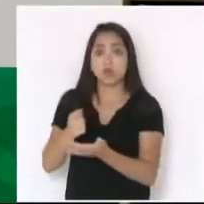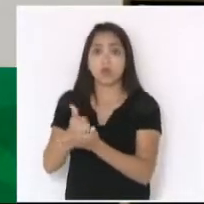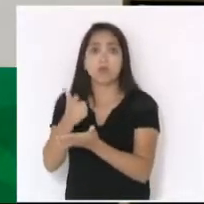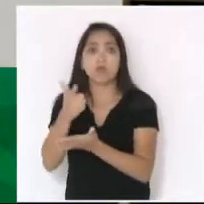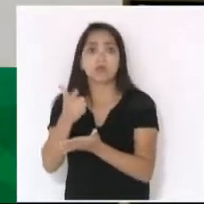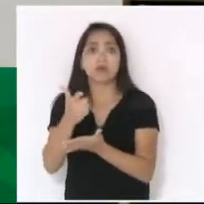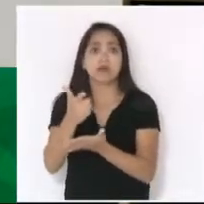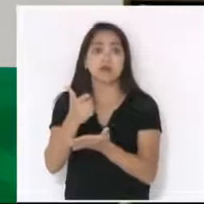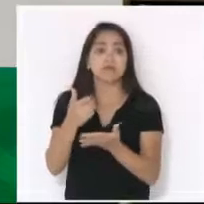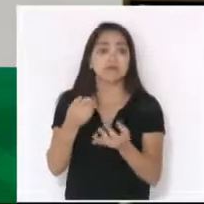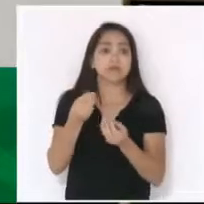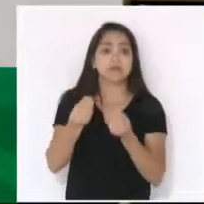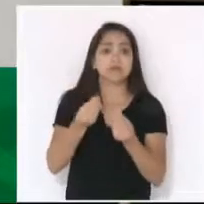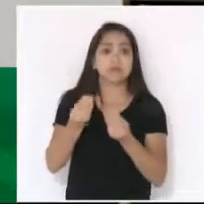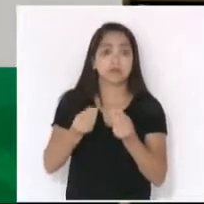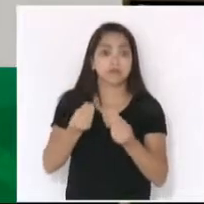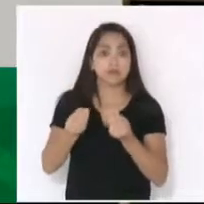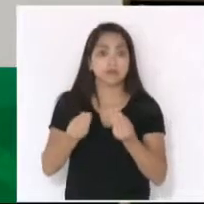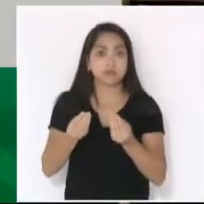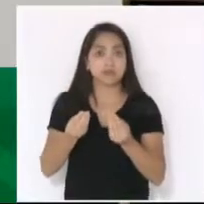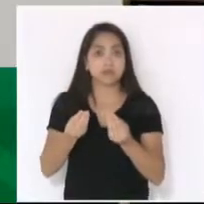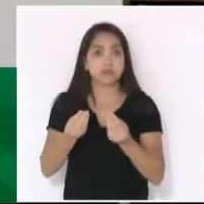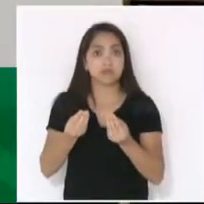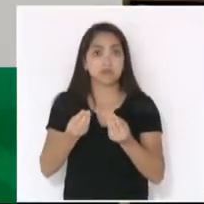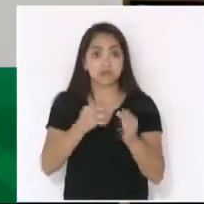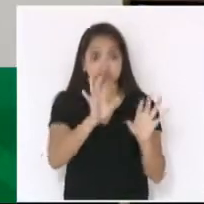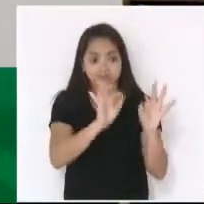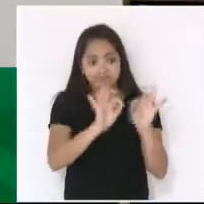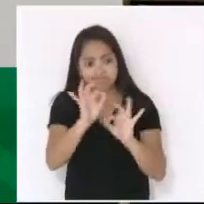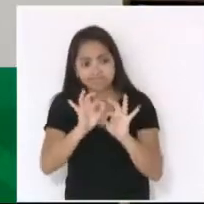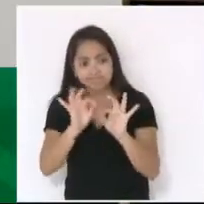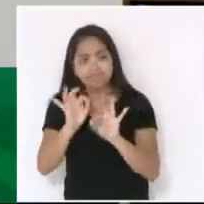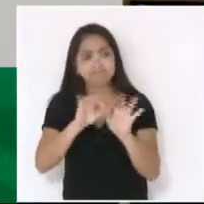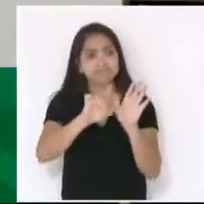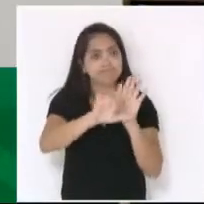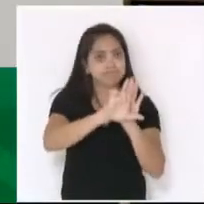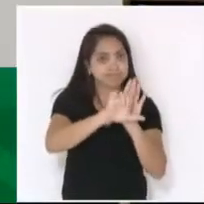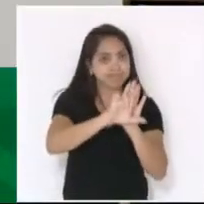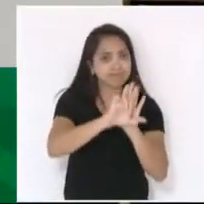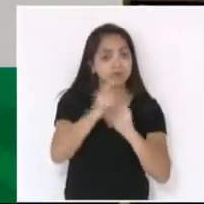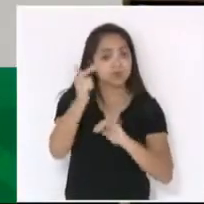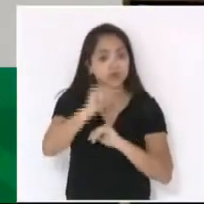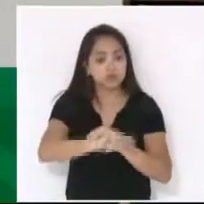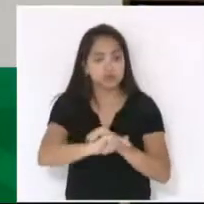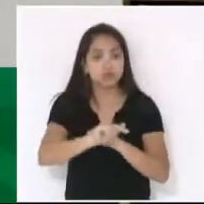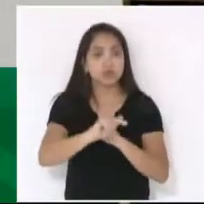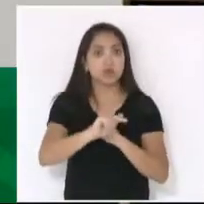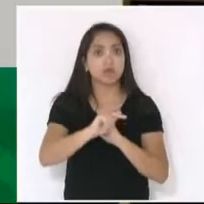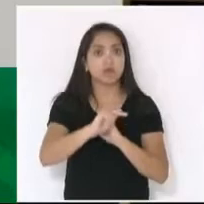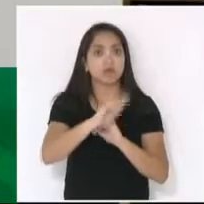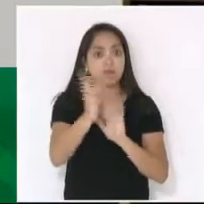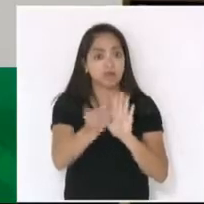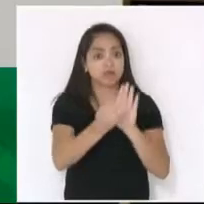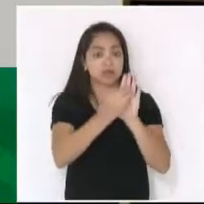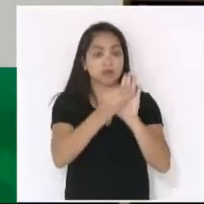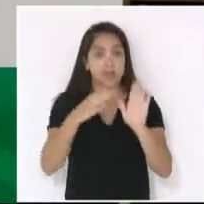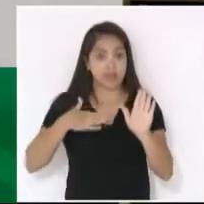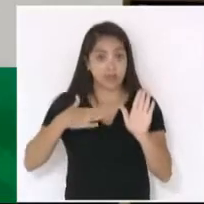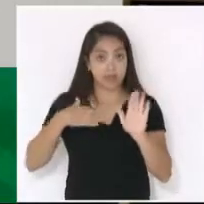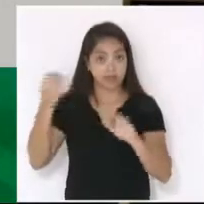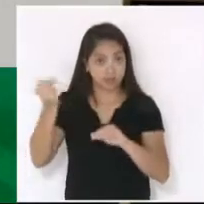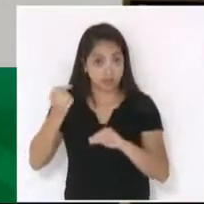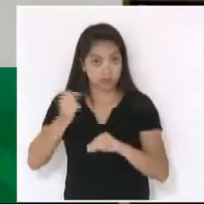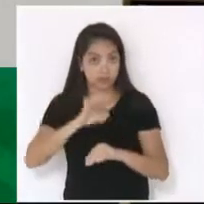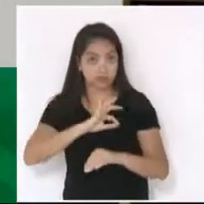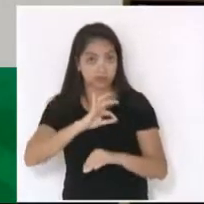tem benefício nenhum eu estou alinhando essa lei e colocando mais uma eu me aposentando como policial